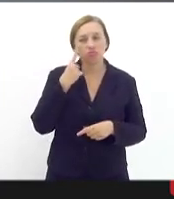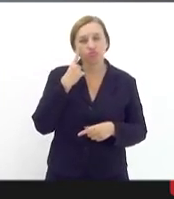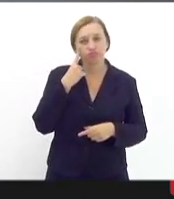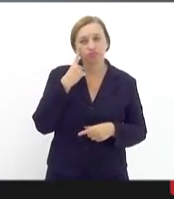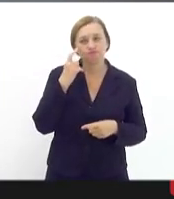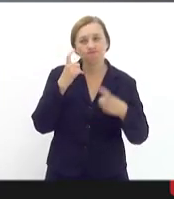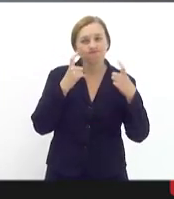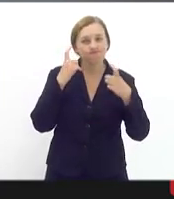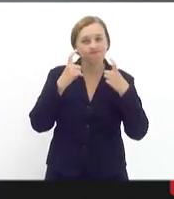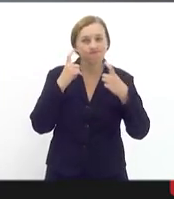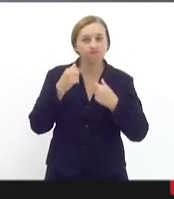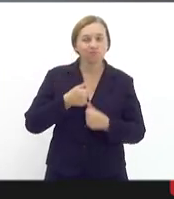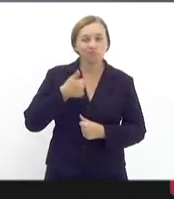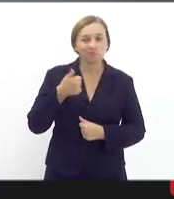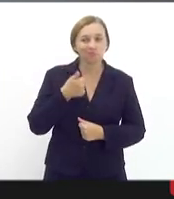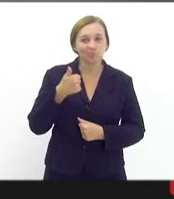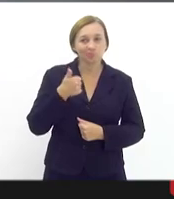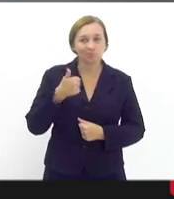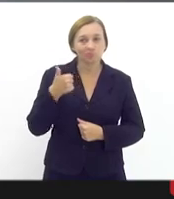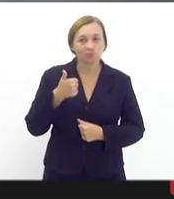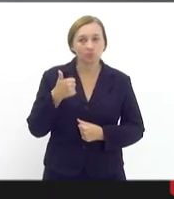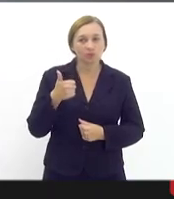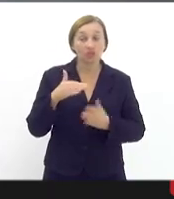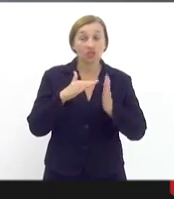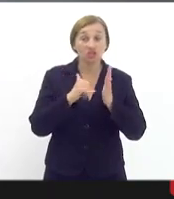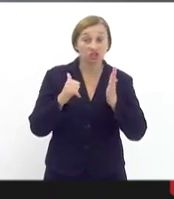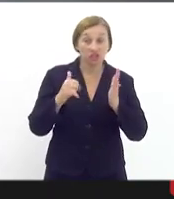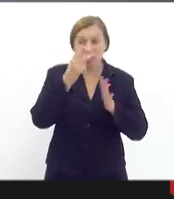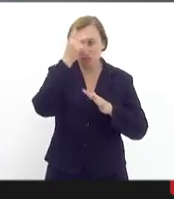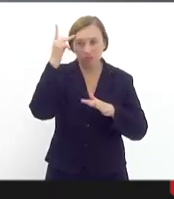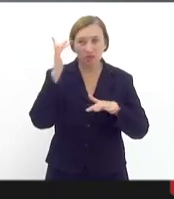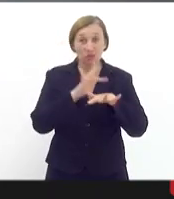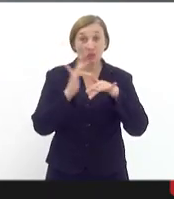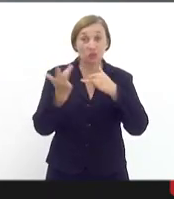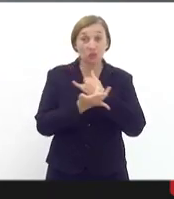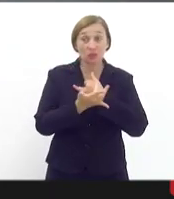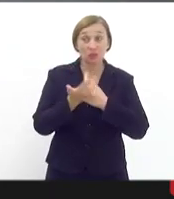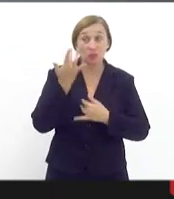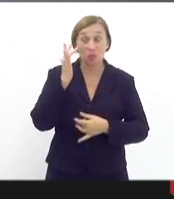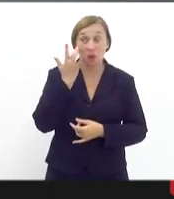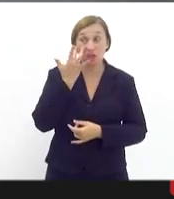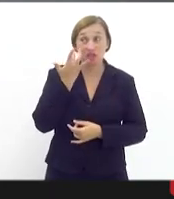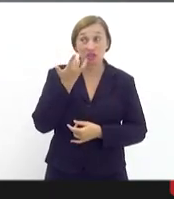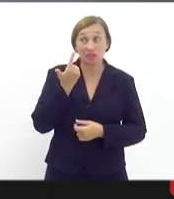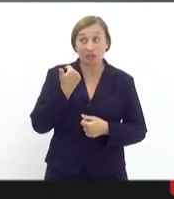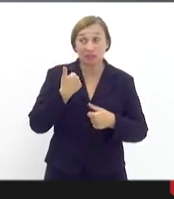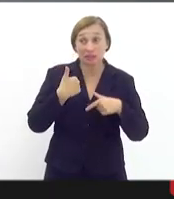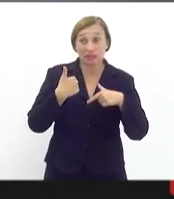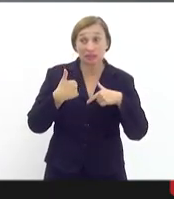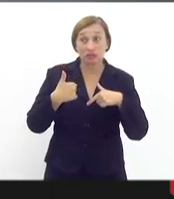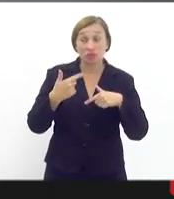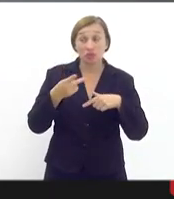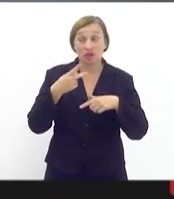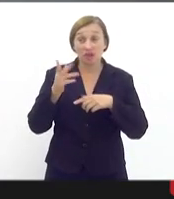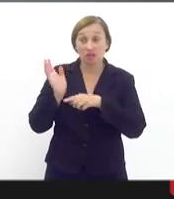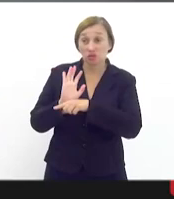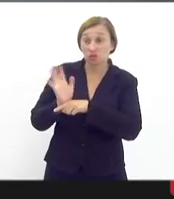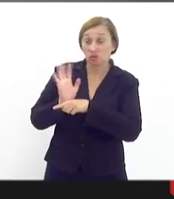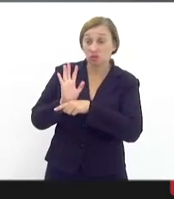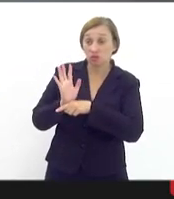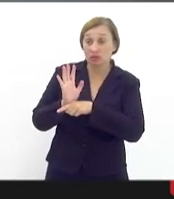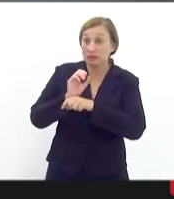preocupação. Primeiro, tirar as pessoas das redes, eu acho que é uma tarefa, como diria aquele filme,